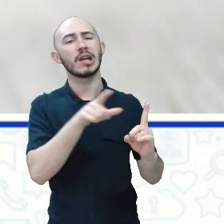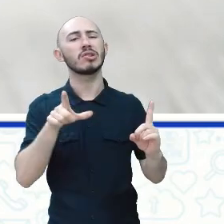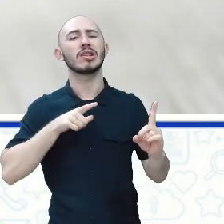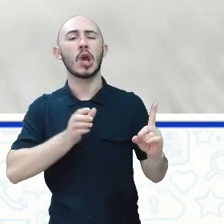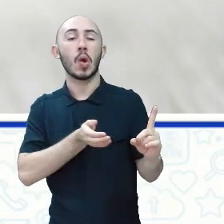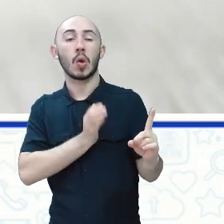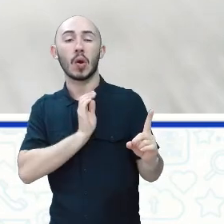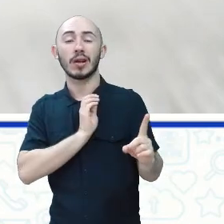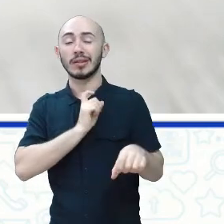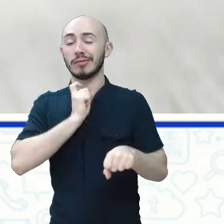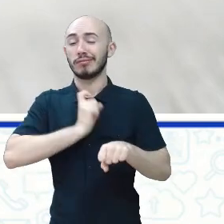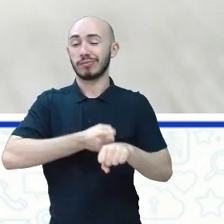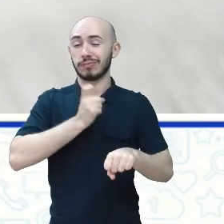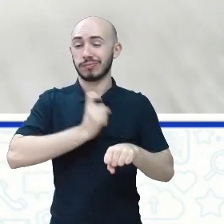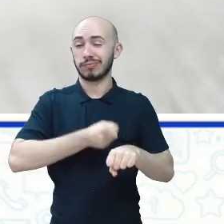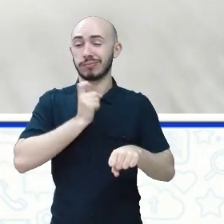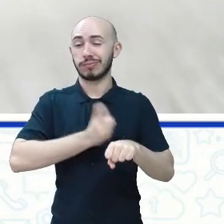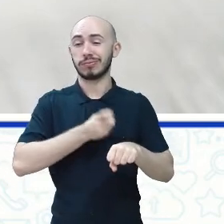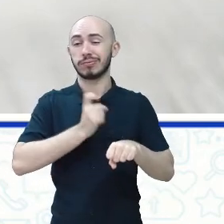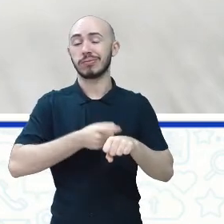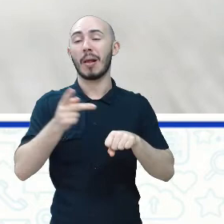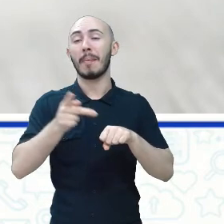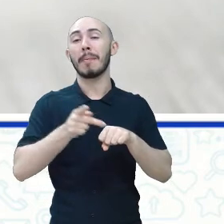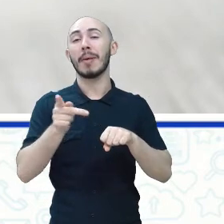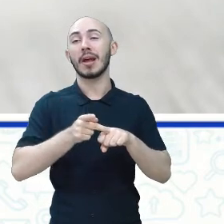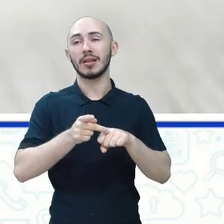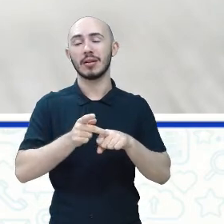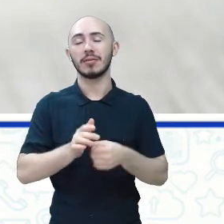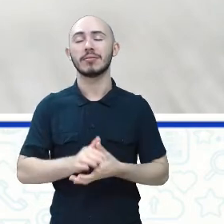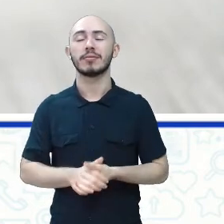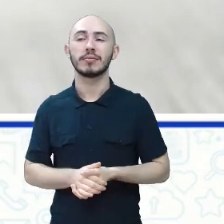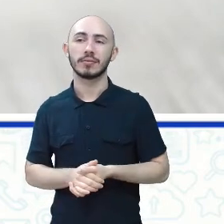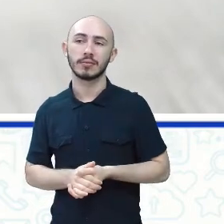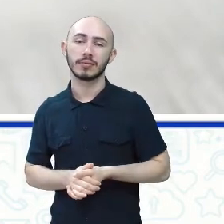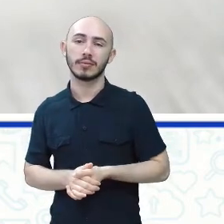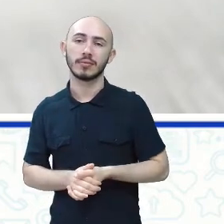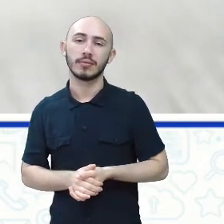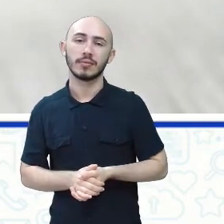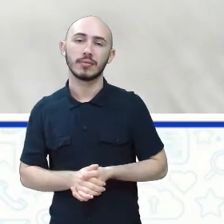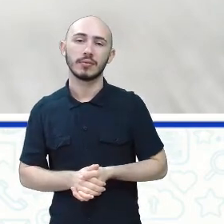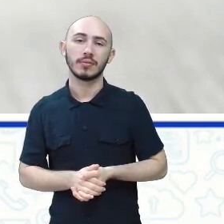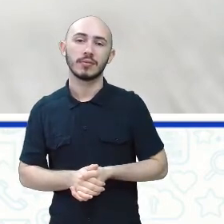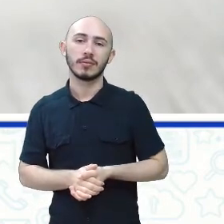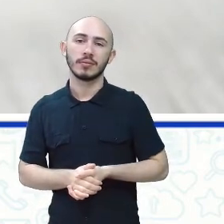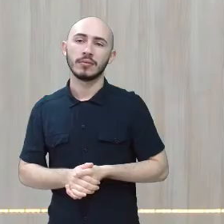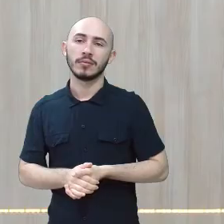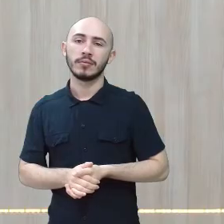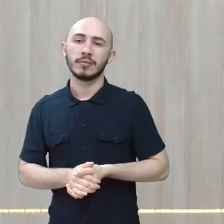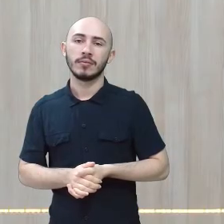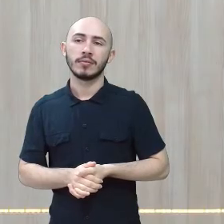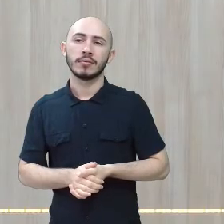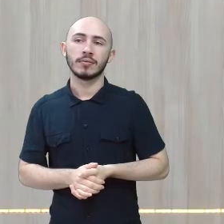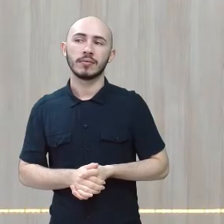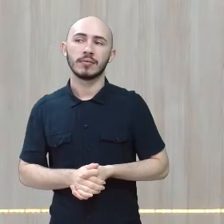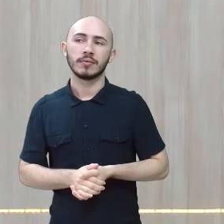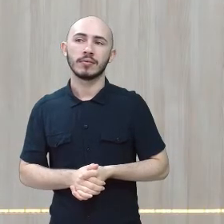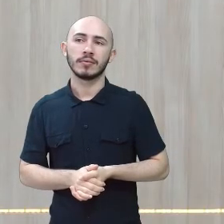aí? Nós temos aqui um exemplo, não é? O personagem do livro tem coração de